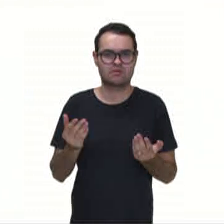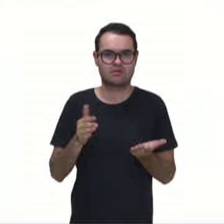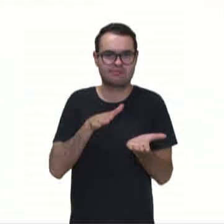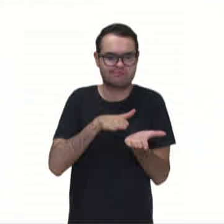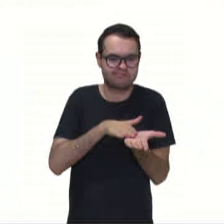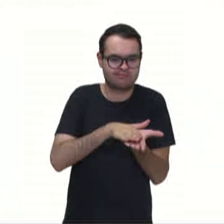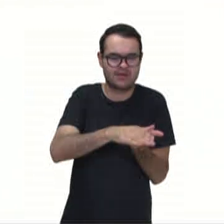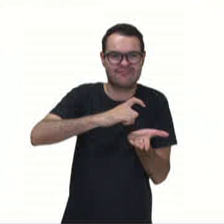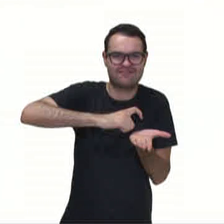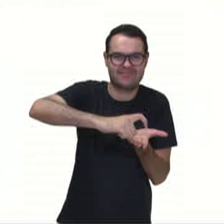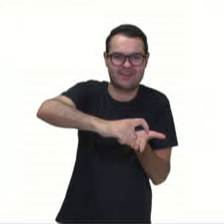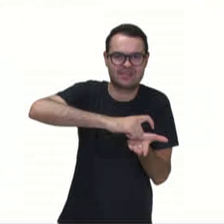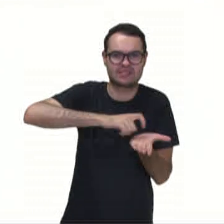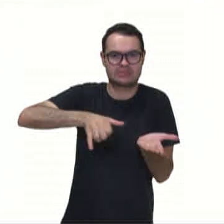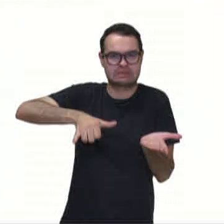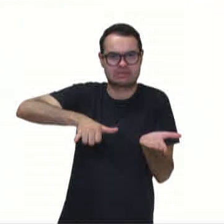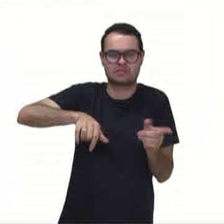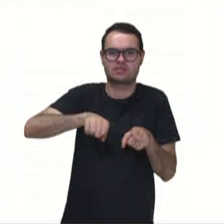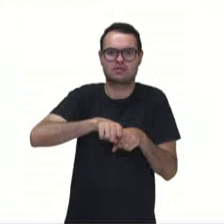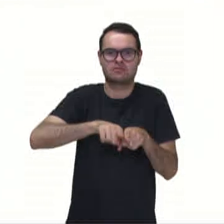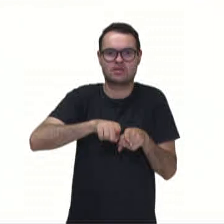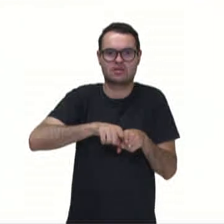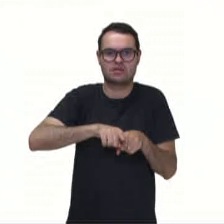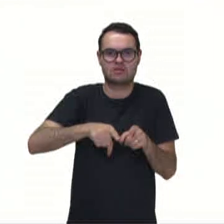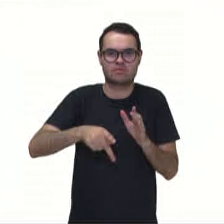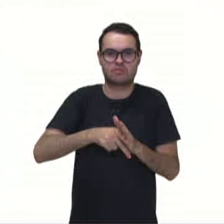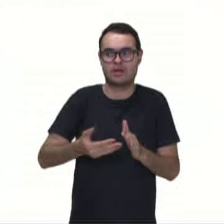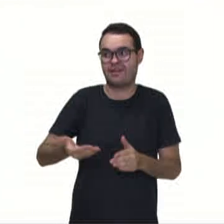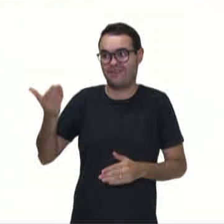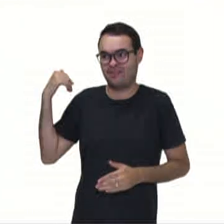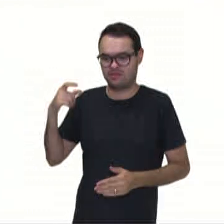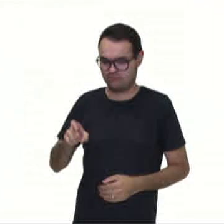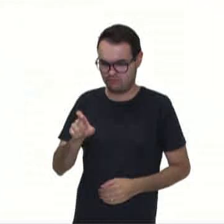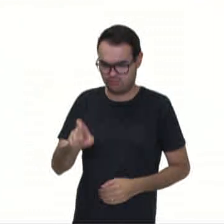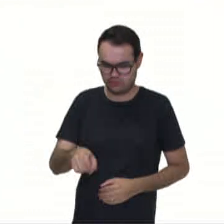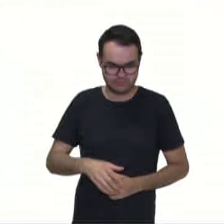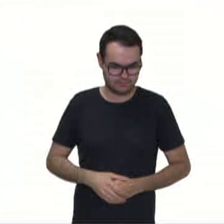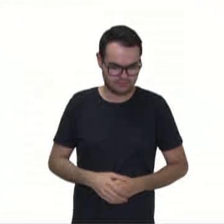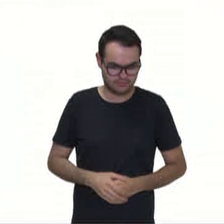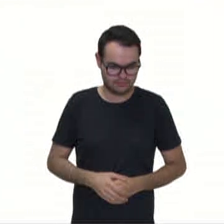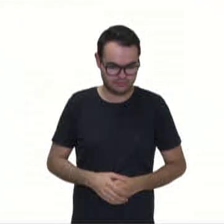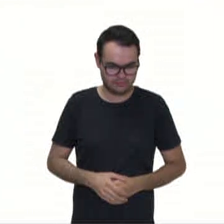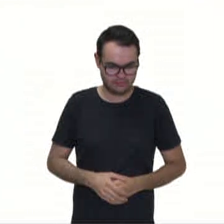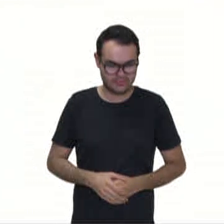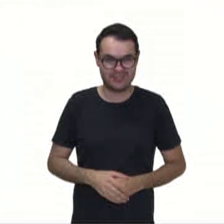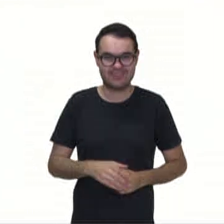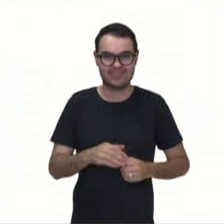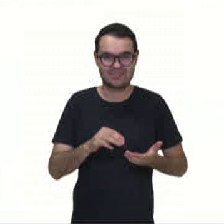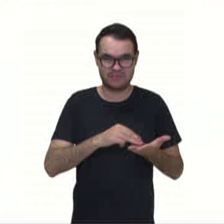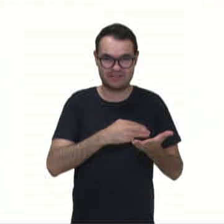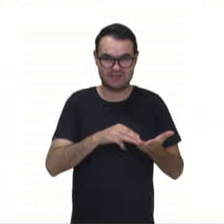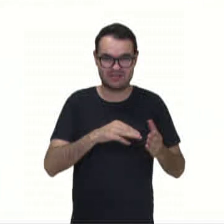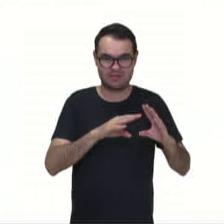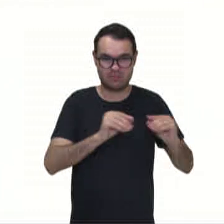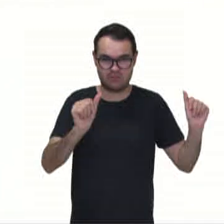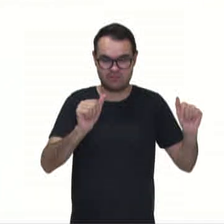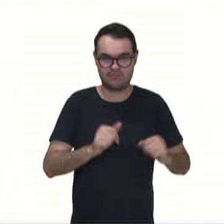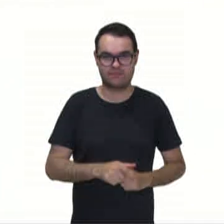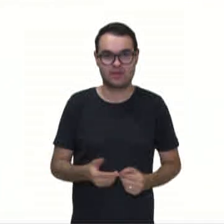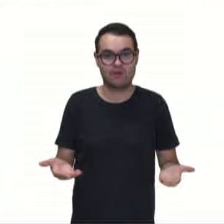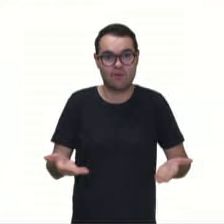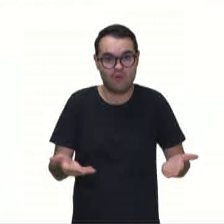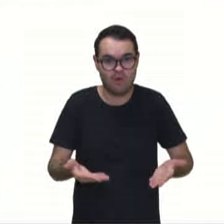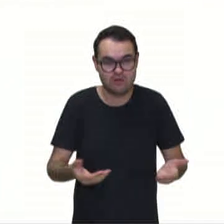secretária eletrônica? O anterior era simples, eu apertava um botão e apagava as mensagens. O atual exige